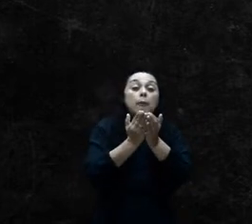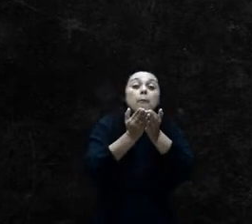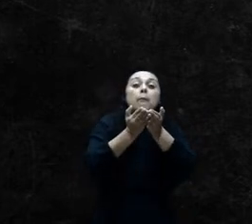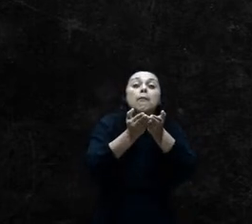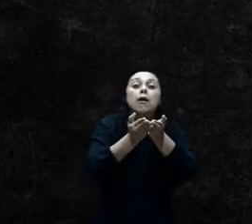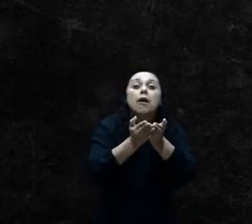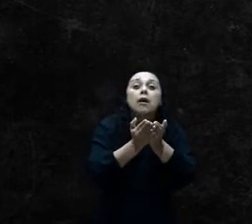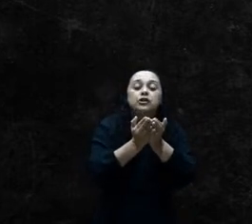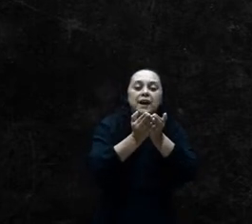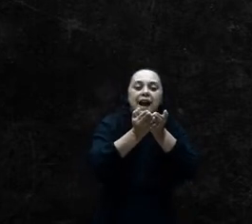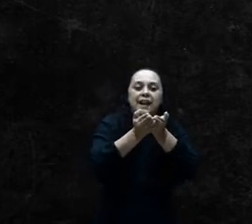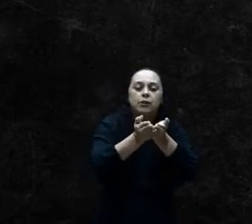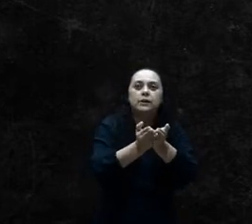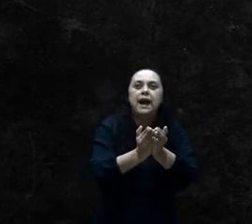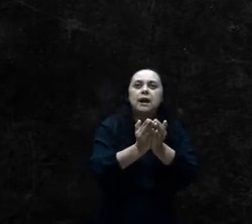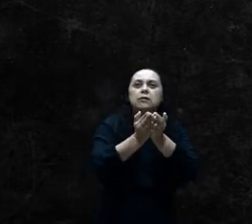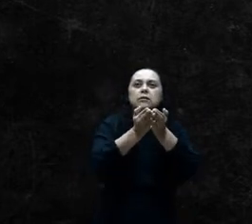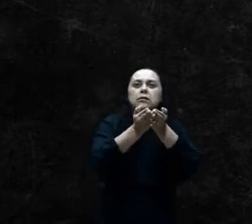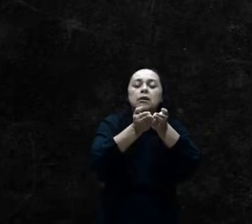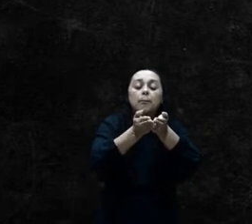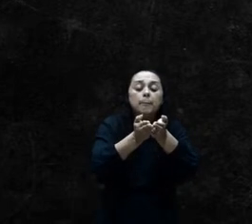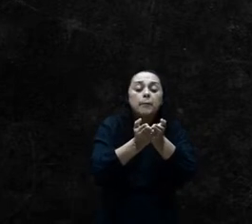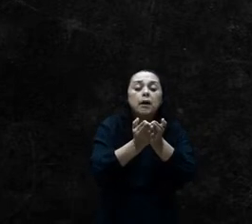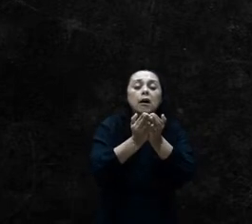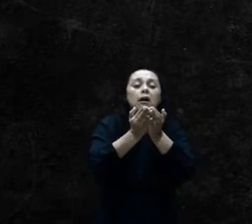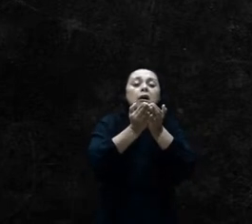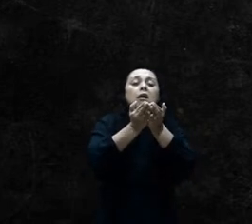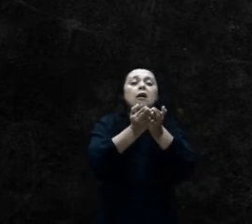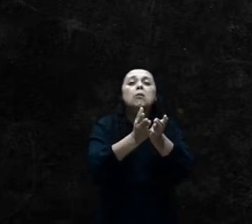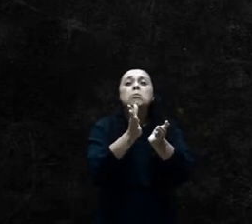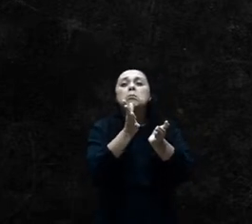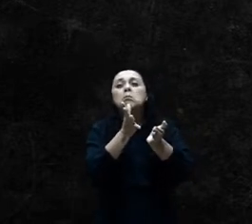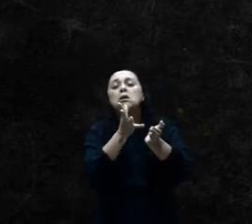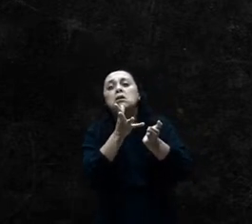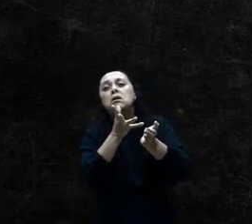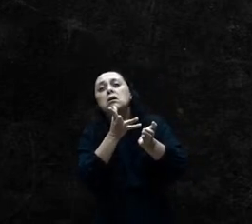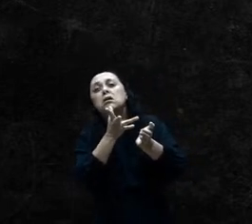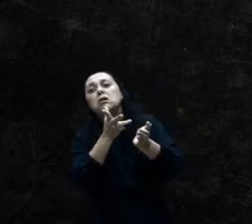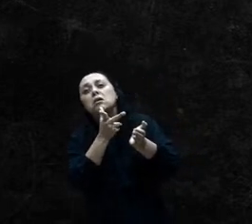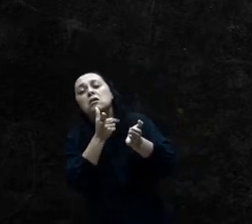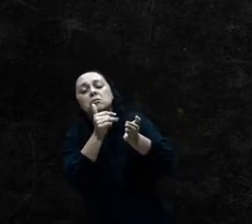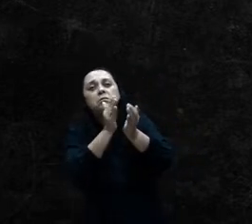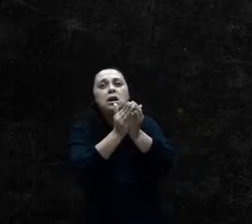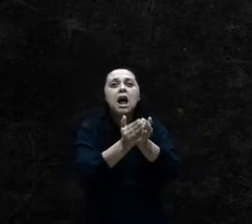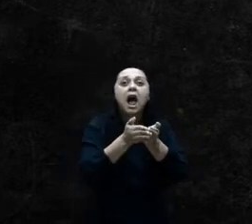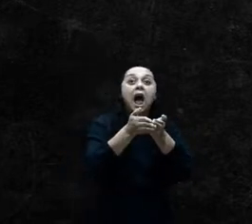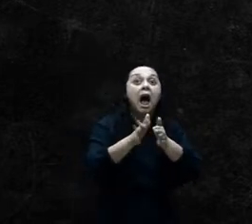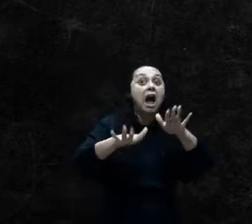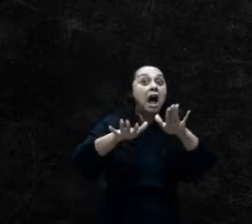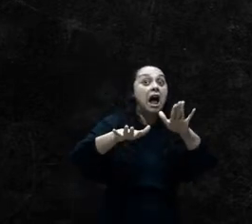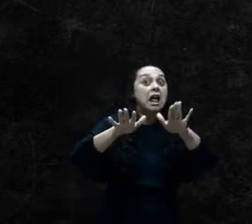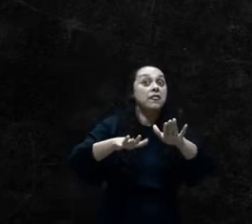vagarosamente Às vezes o caminho da chamada é vagaroso não é rápido como você tá